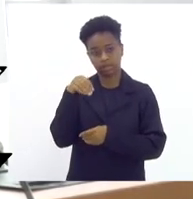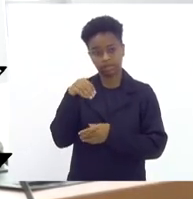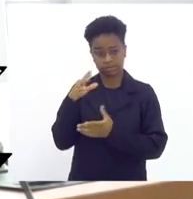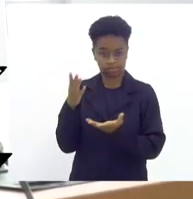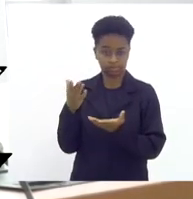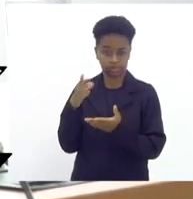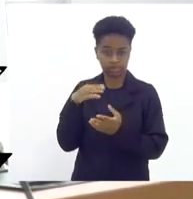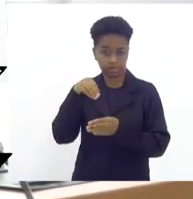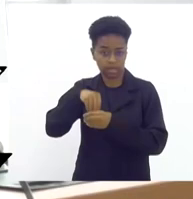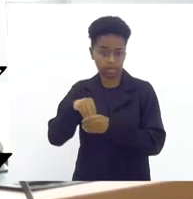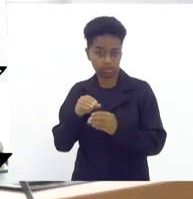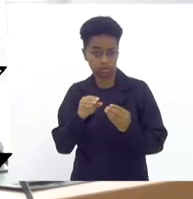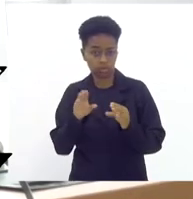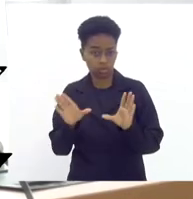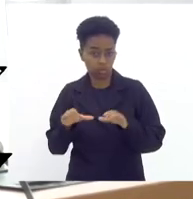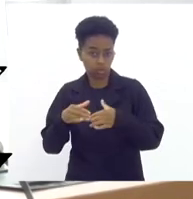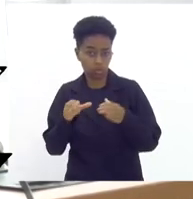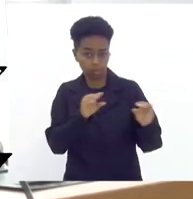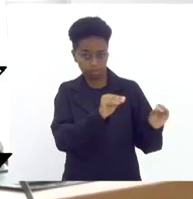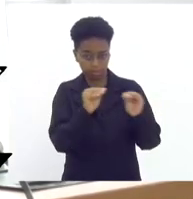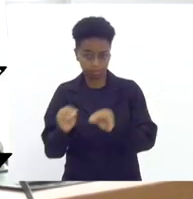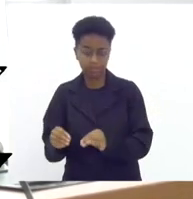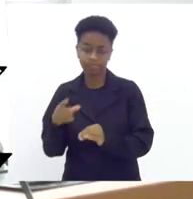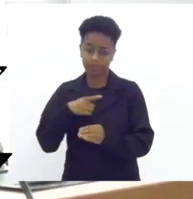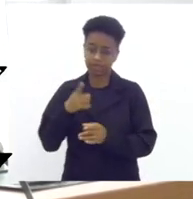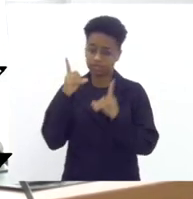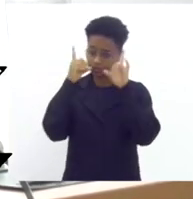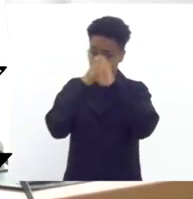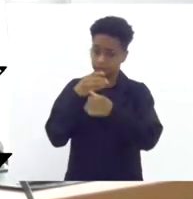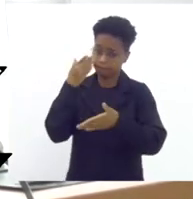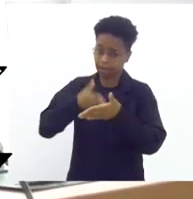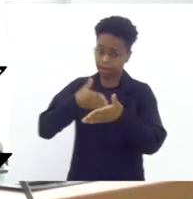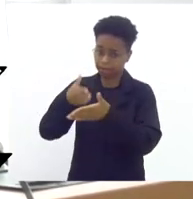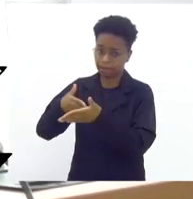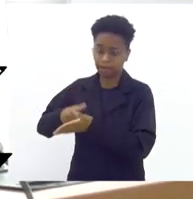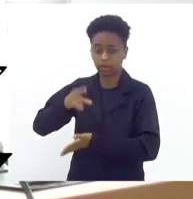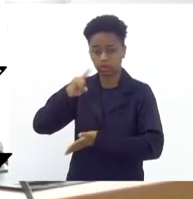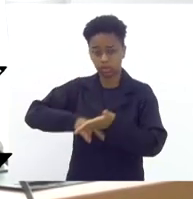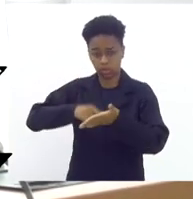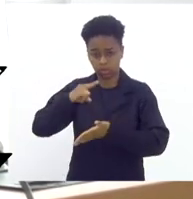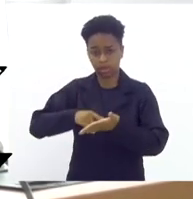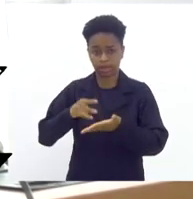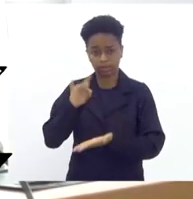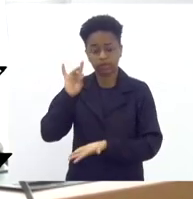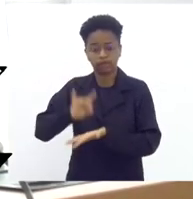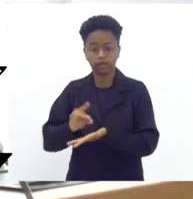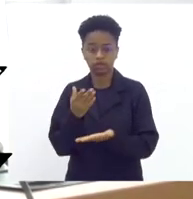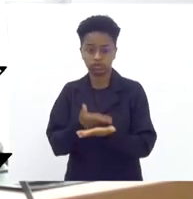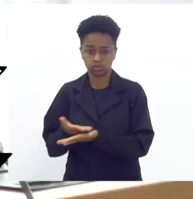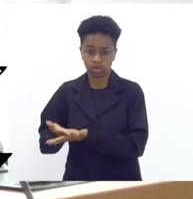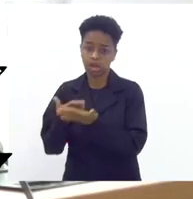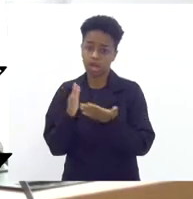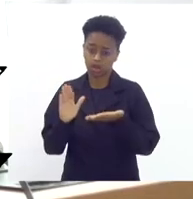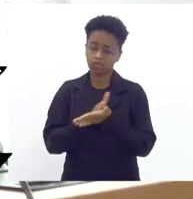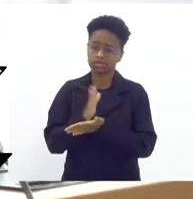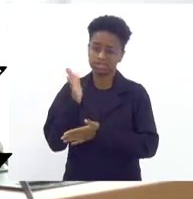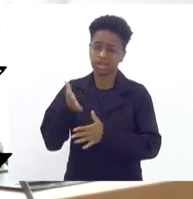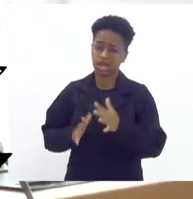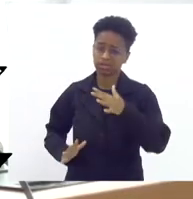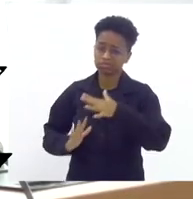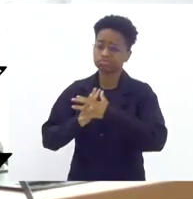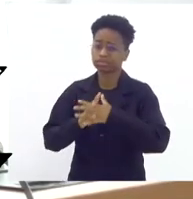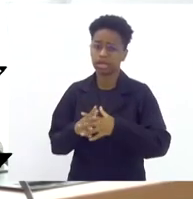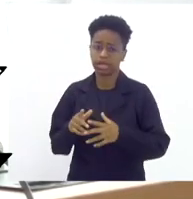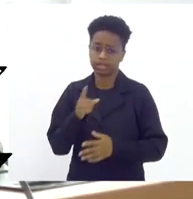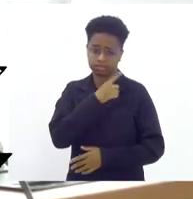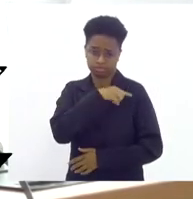fluxo migratório e aí a gente tem algumas dificuldades documentais para revalidação desses estudos parte disso já foi superado a nível de